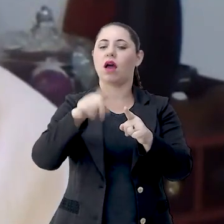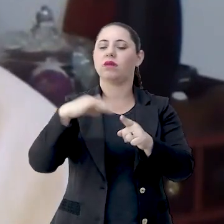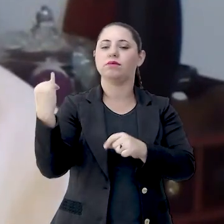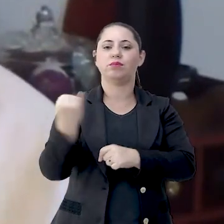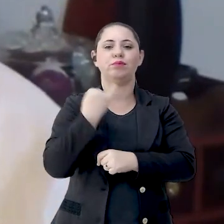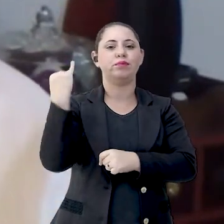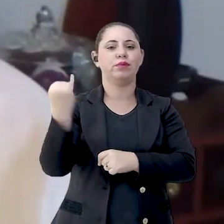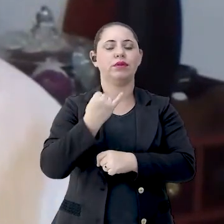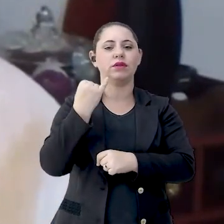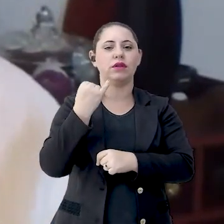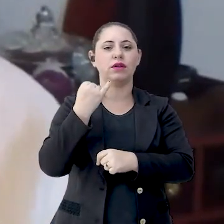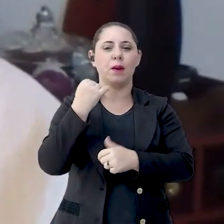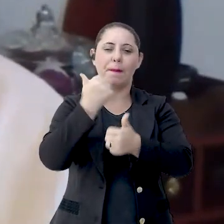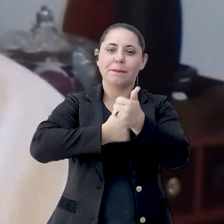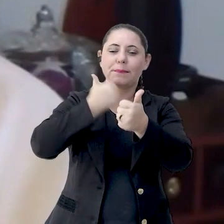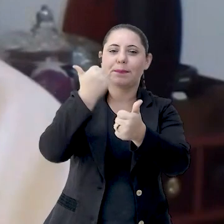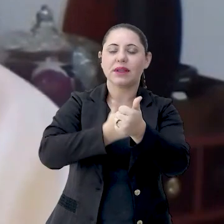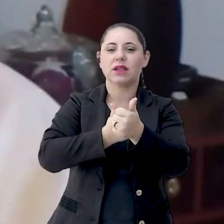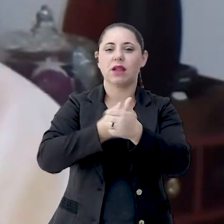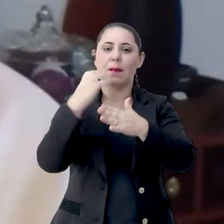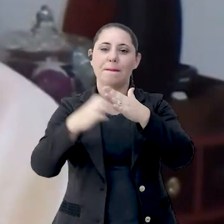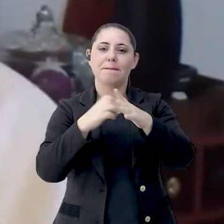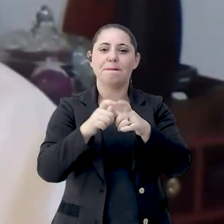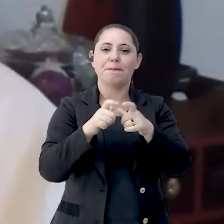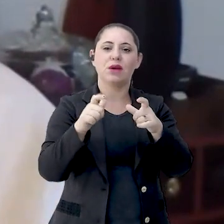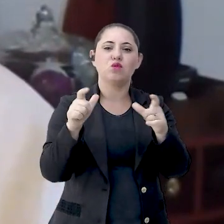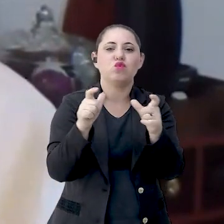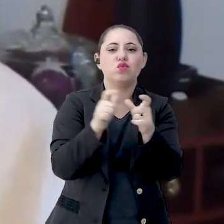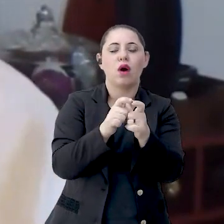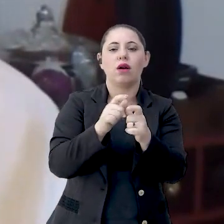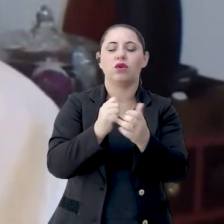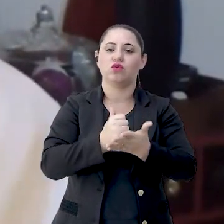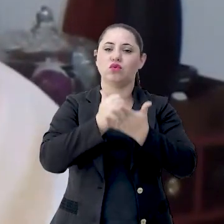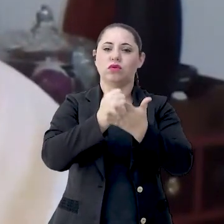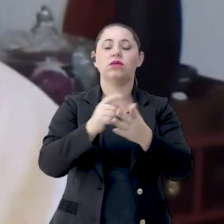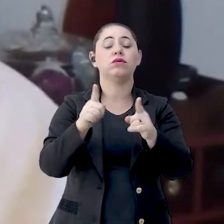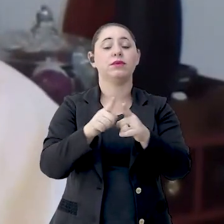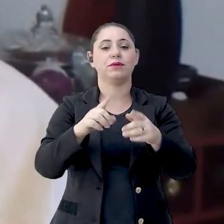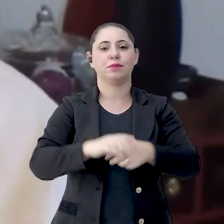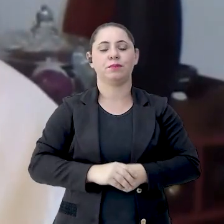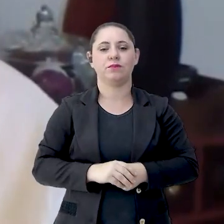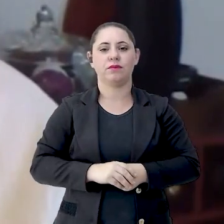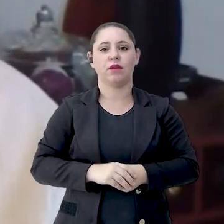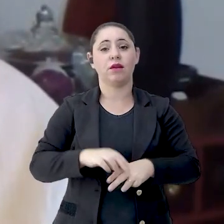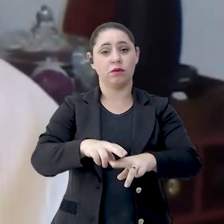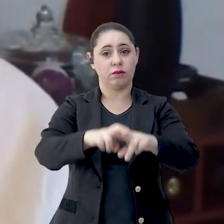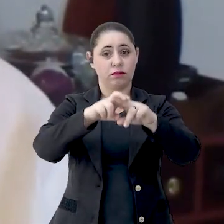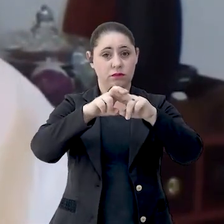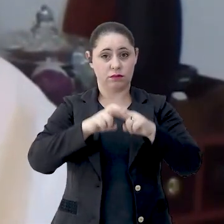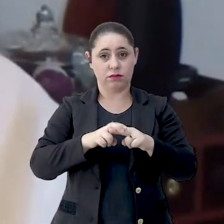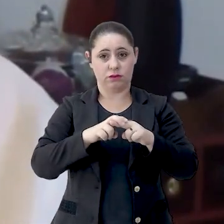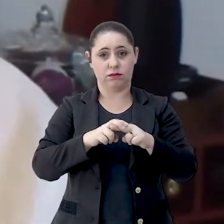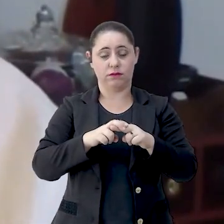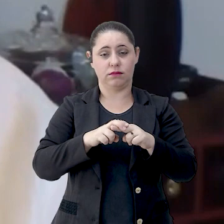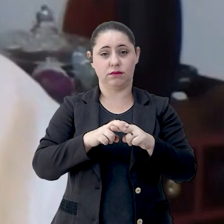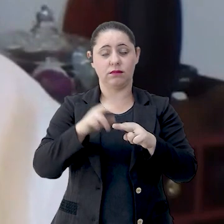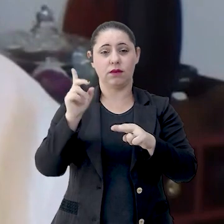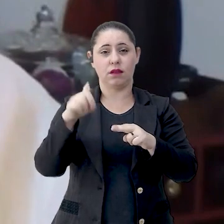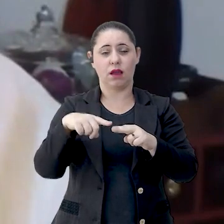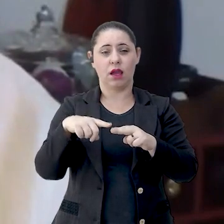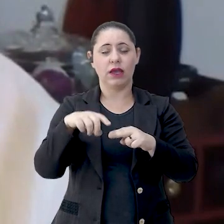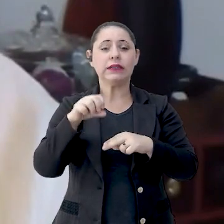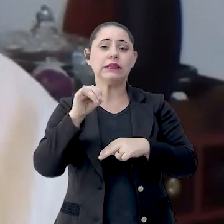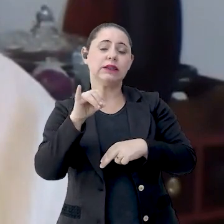incentivos, também é fundamental para enfrentar esse cenário complicado que a gente está atravessando, não é mesmo? Então,